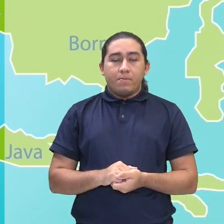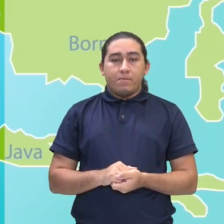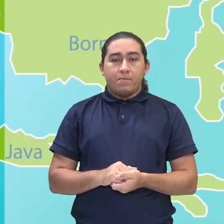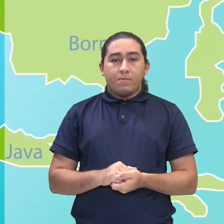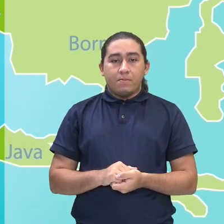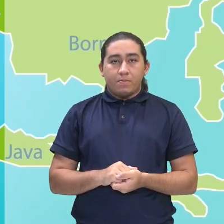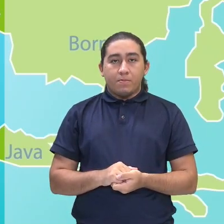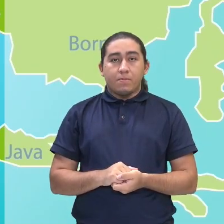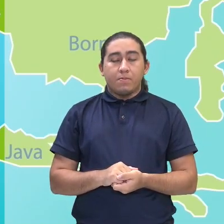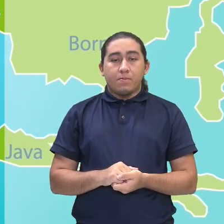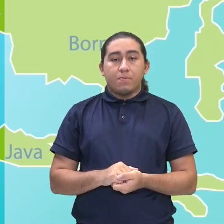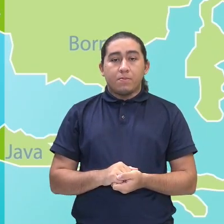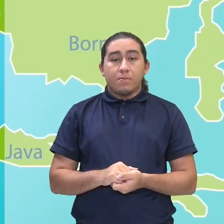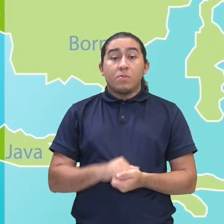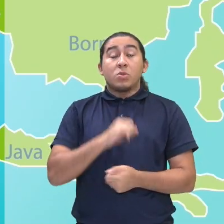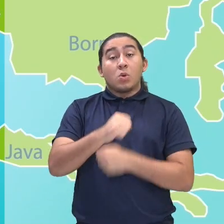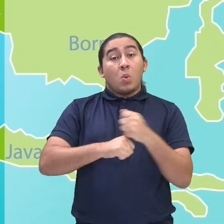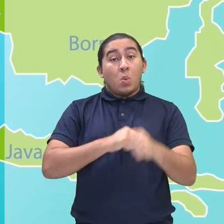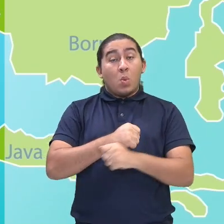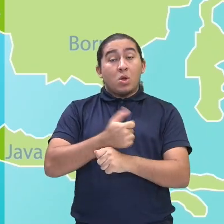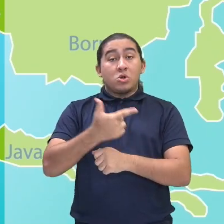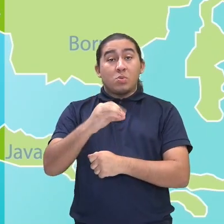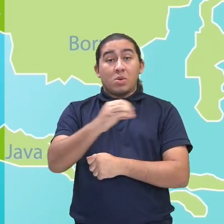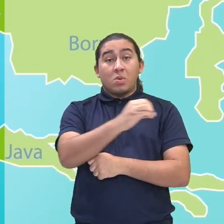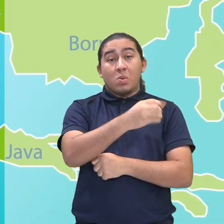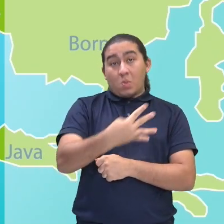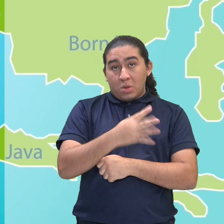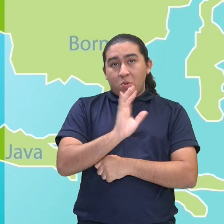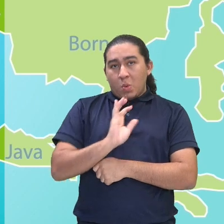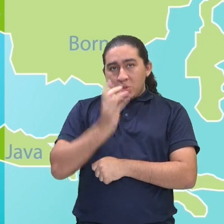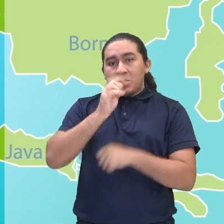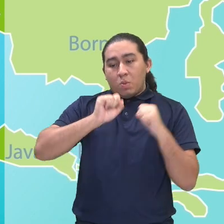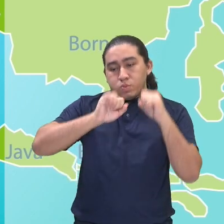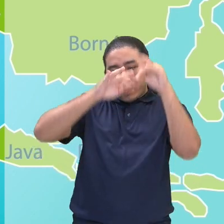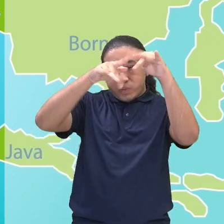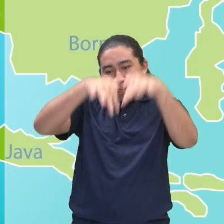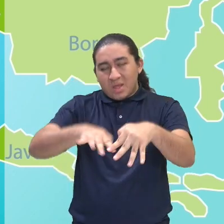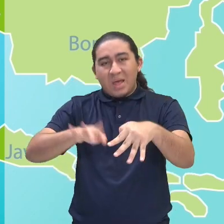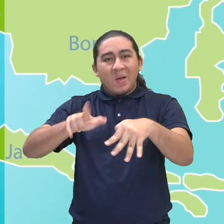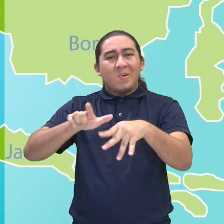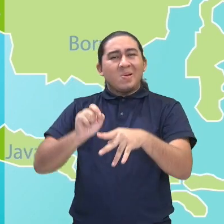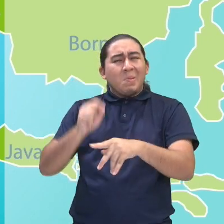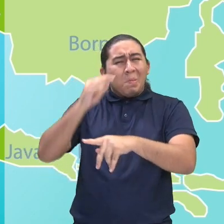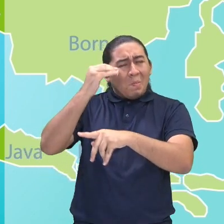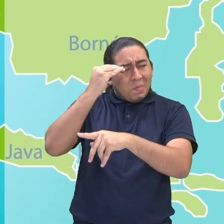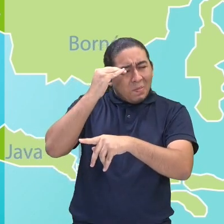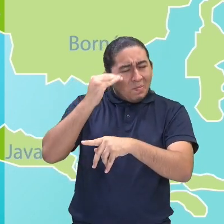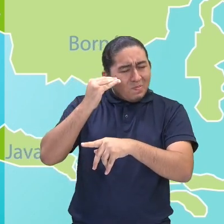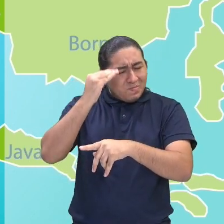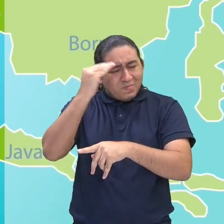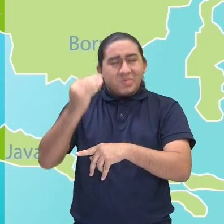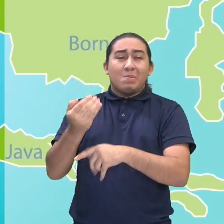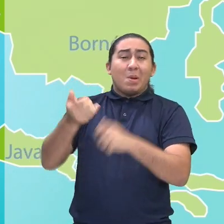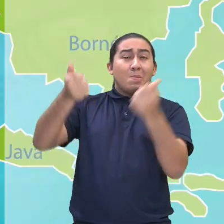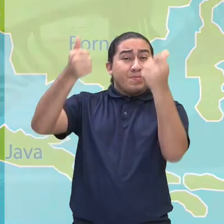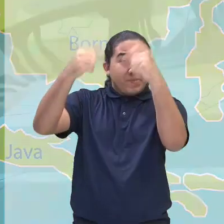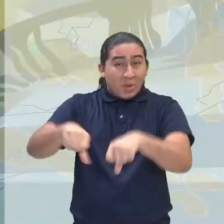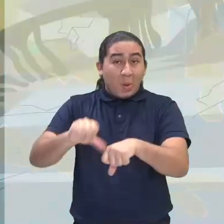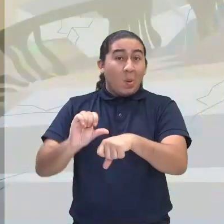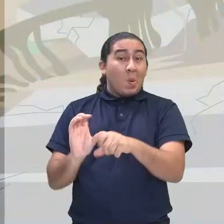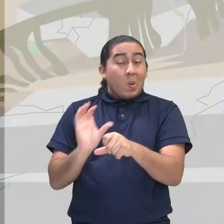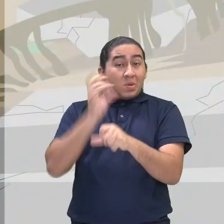O tsunami de 2004 no Oceano Índico foi um dos mais mortais dos desastres naturais em toda a